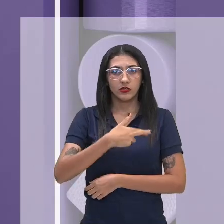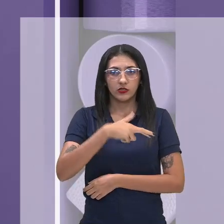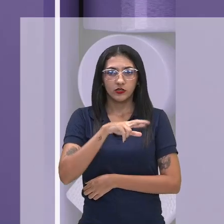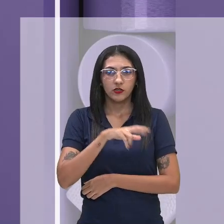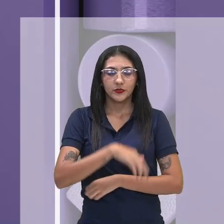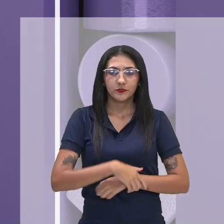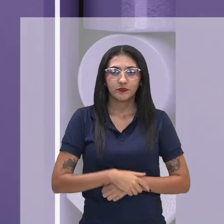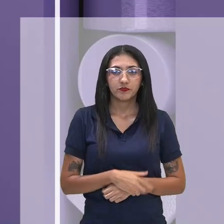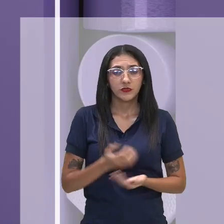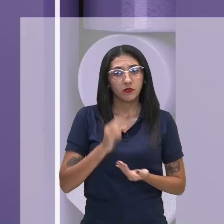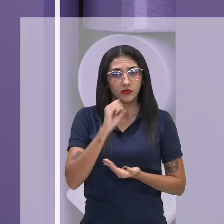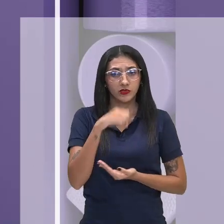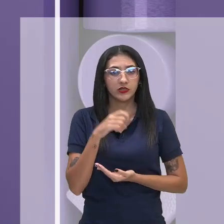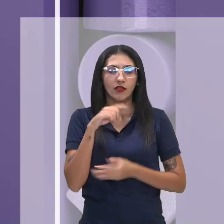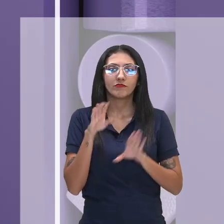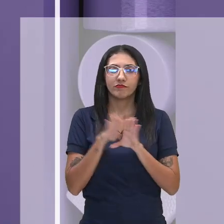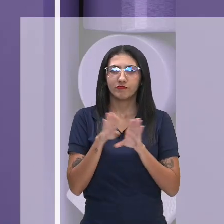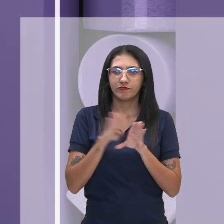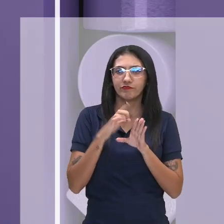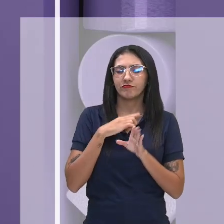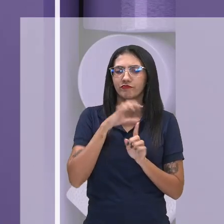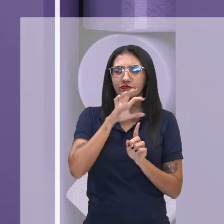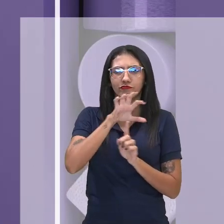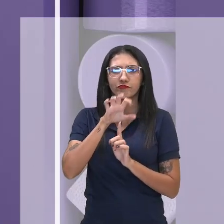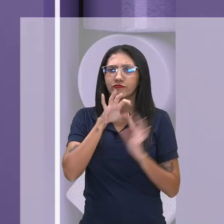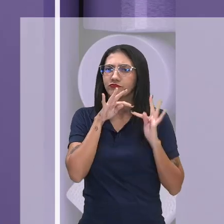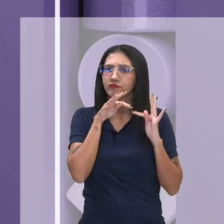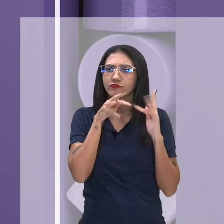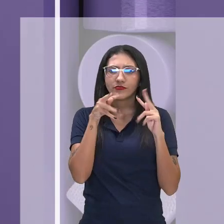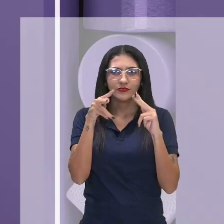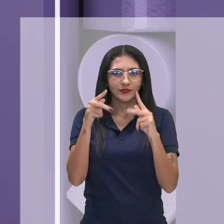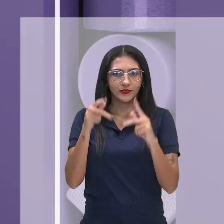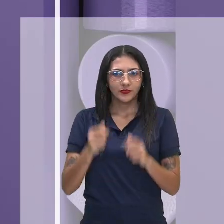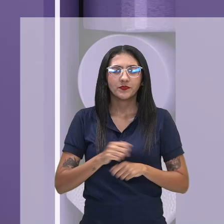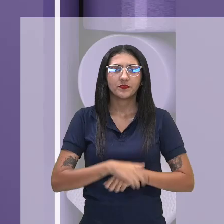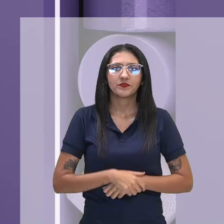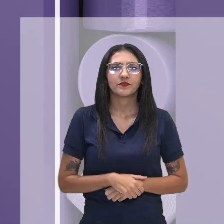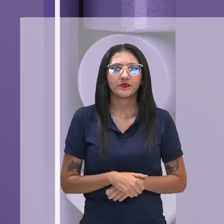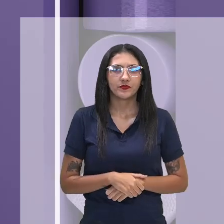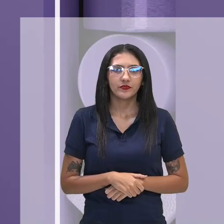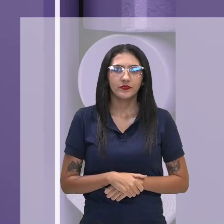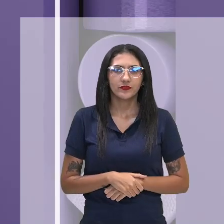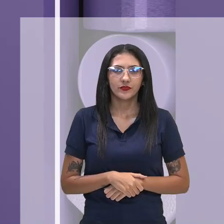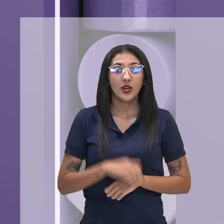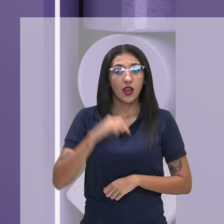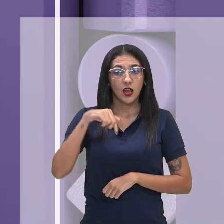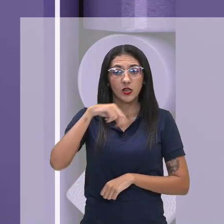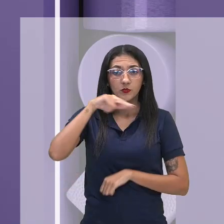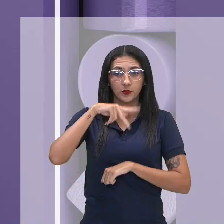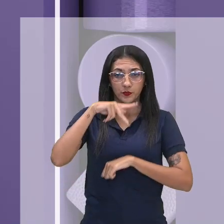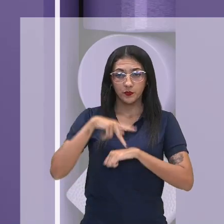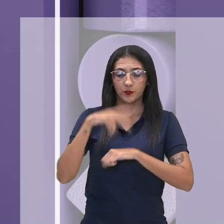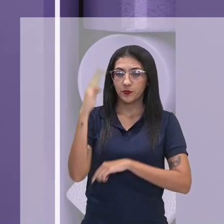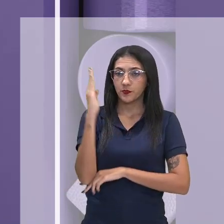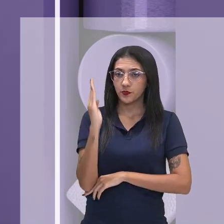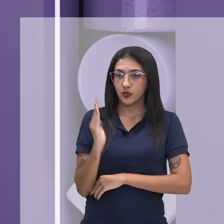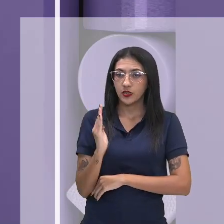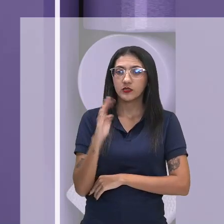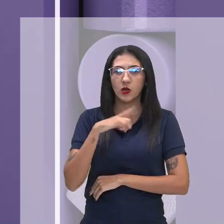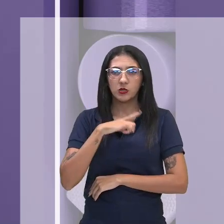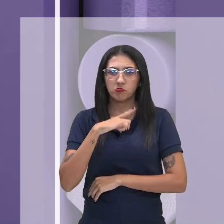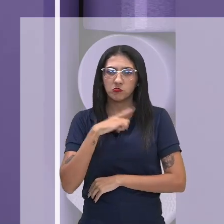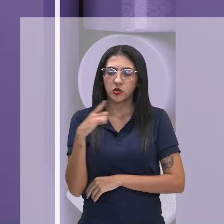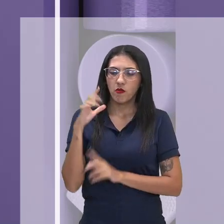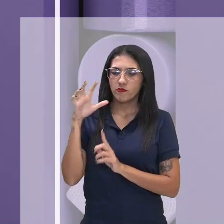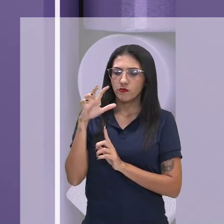forma, influencia a vida de todos. E o Brasil, ele é um país essencialmente religioso, ele foi